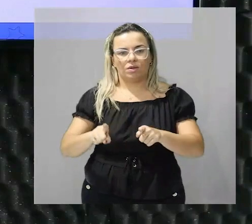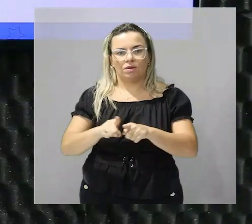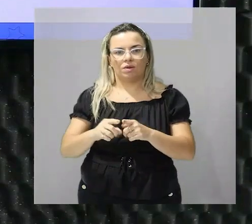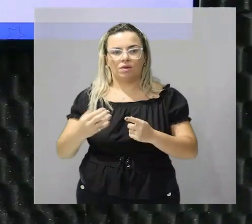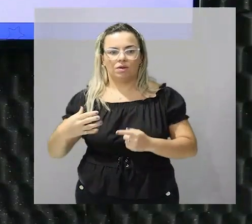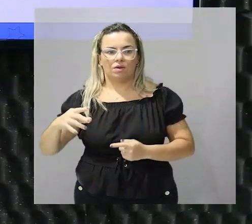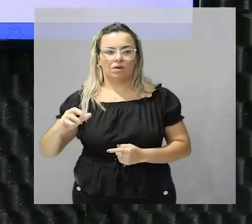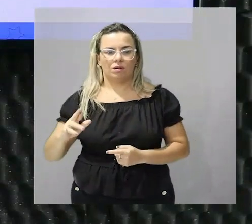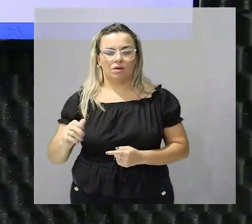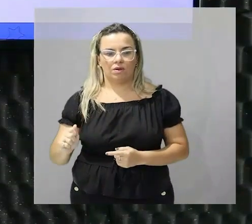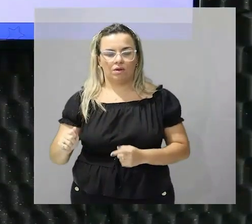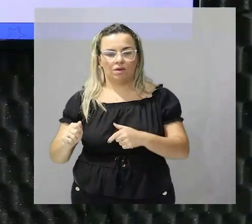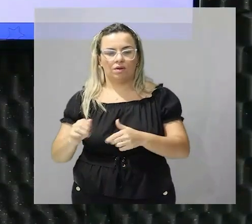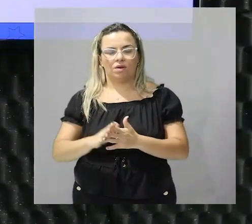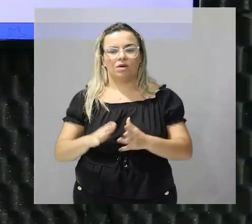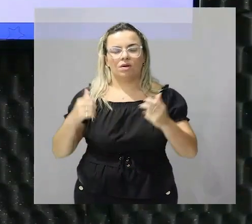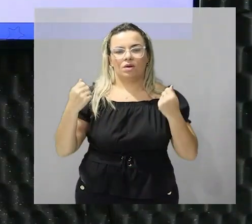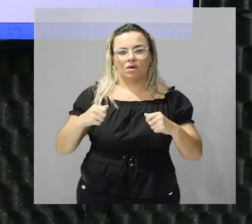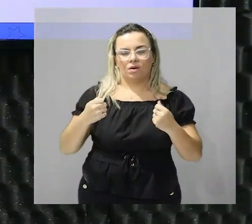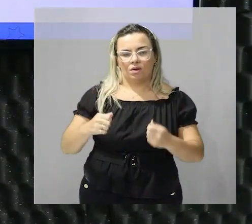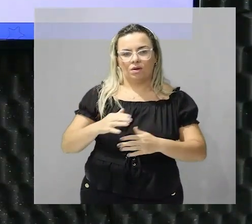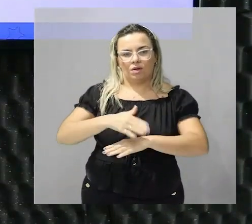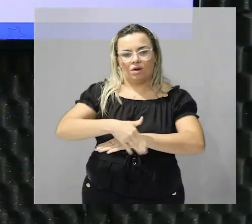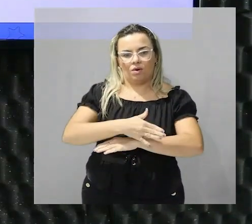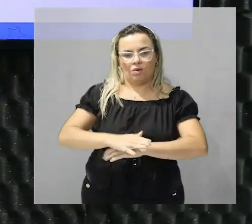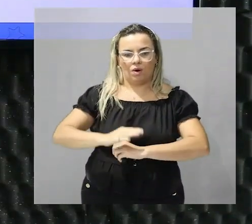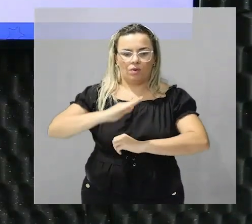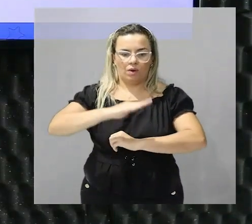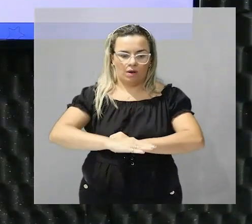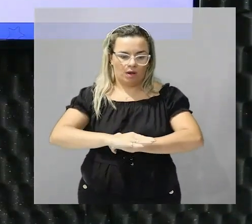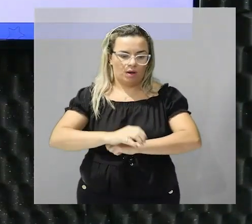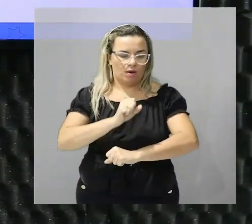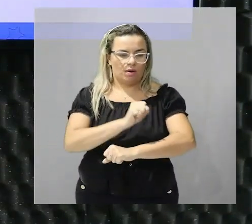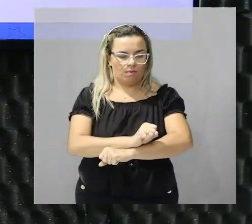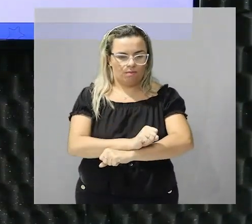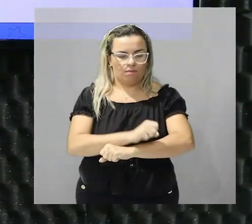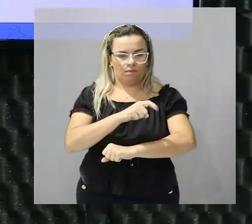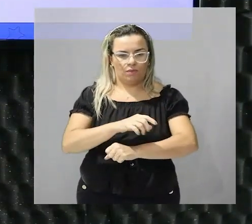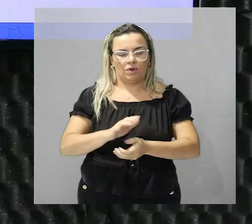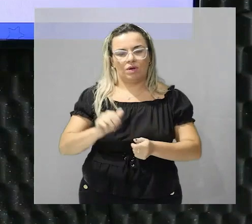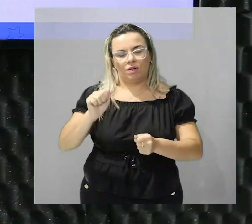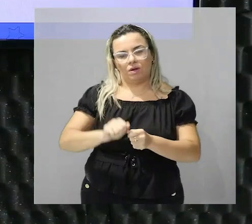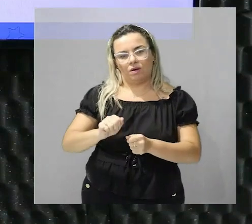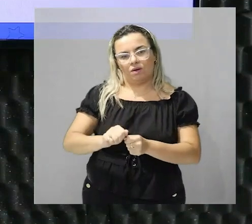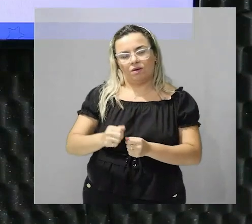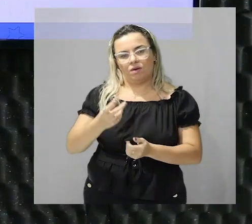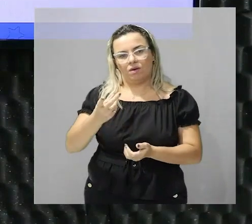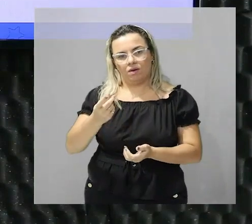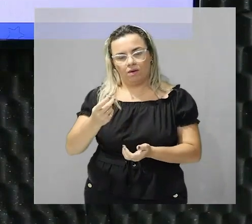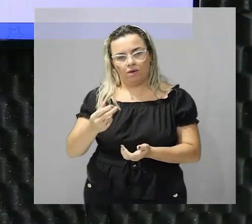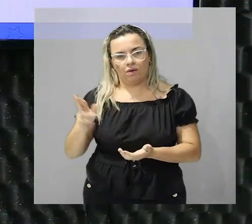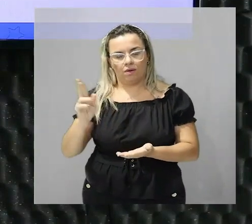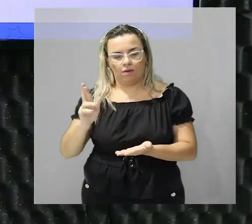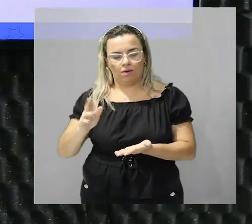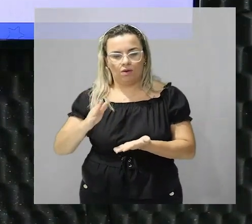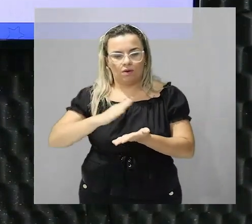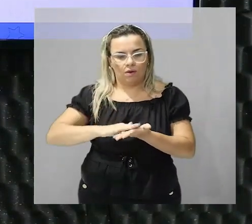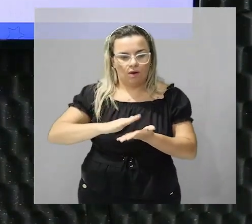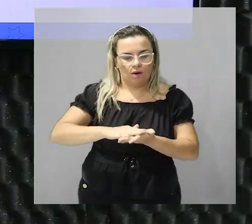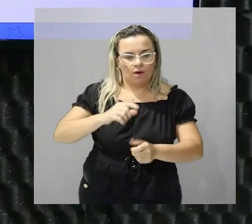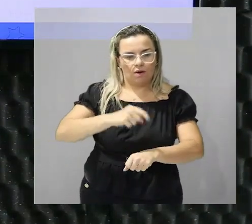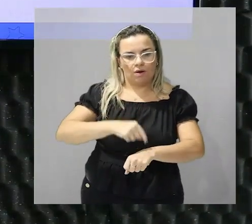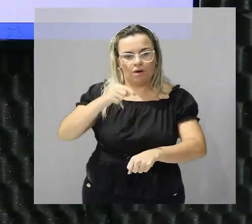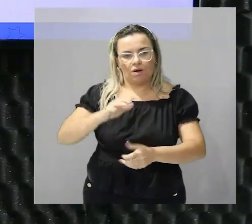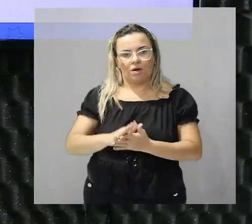precisa, né, deixar o carro lá paradinho no estacionamento, já faz dentro desse tempo e também você vai descobrir o resultado,